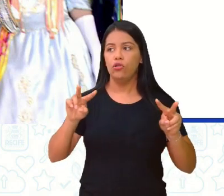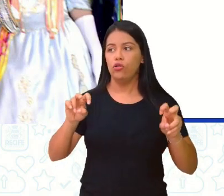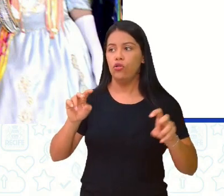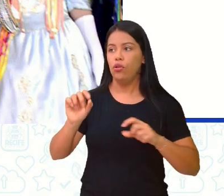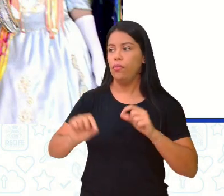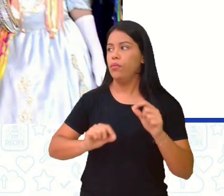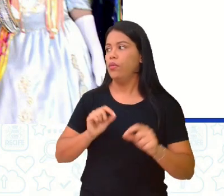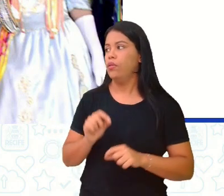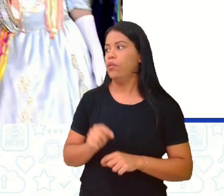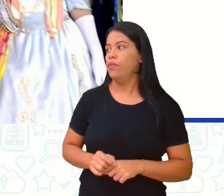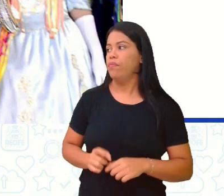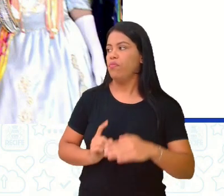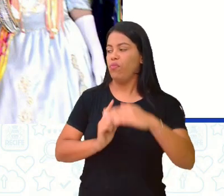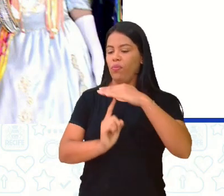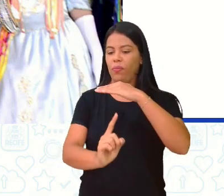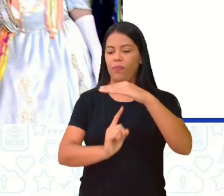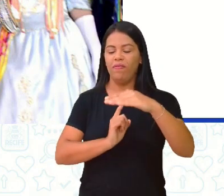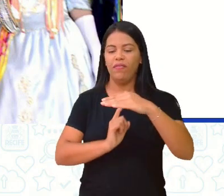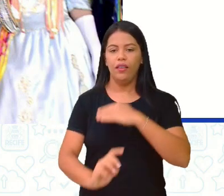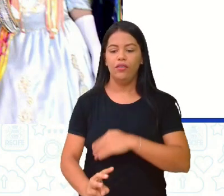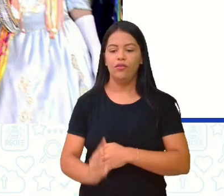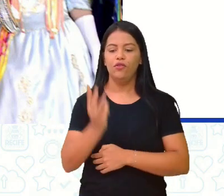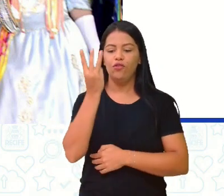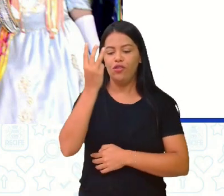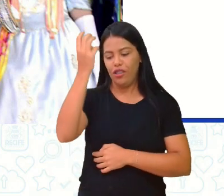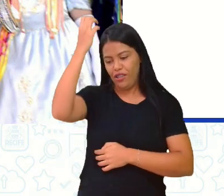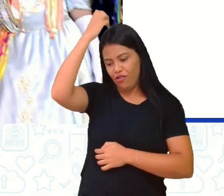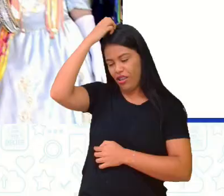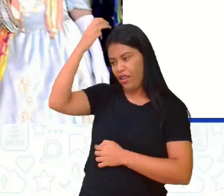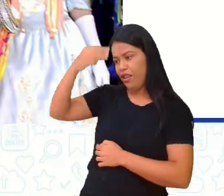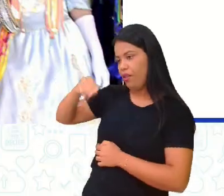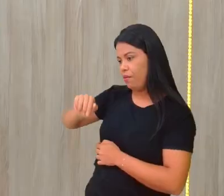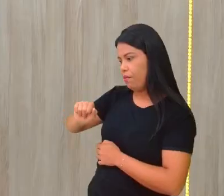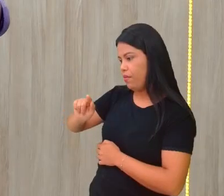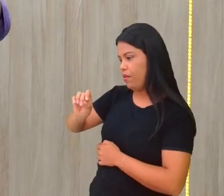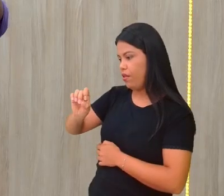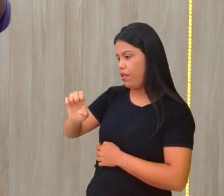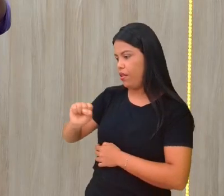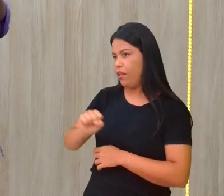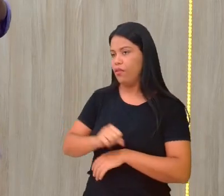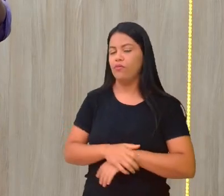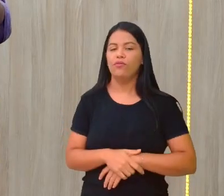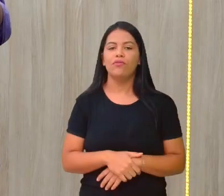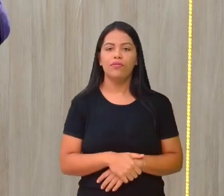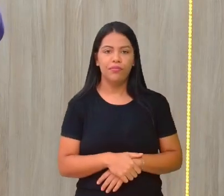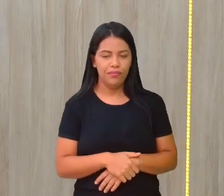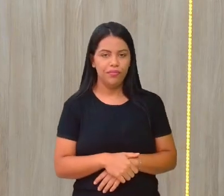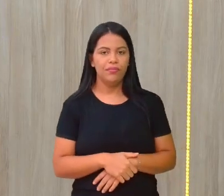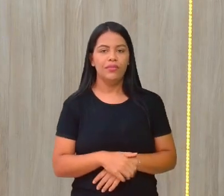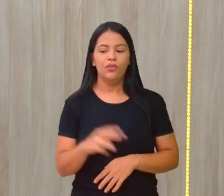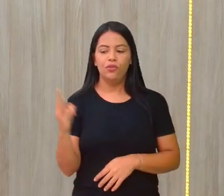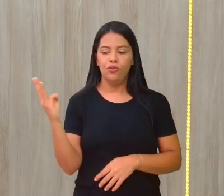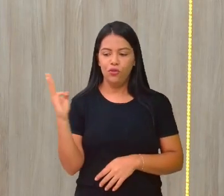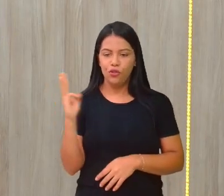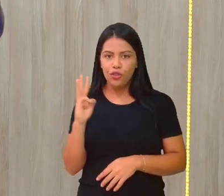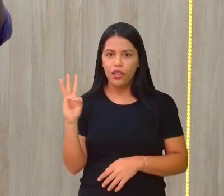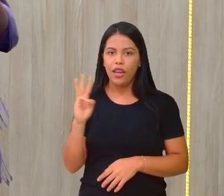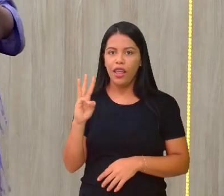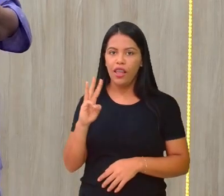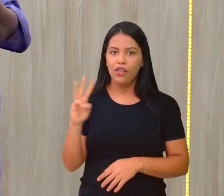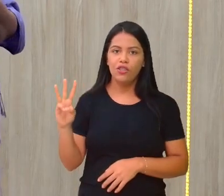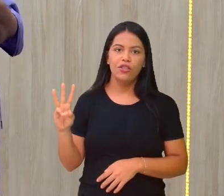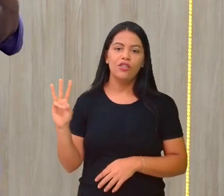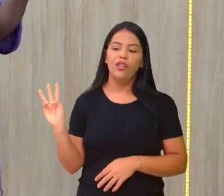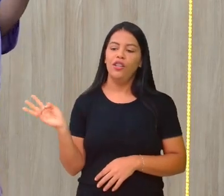aqueles personagens, reis magos, meu Deus, como é que eu esqueço? Os reis magos, né? Cada um que foi levar um